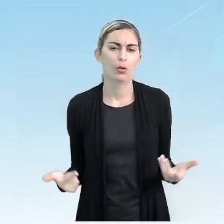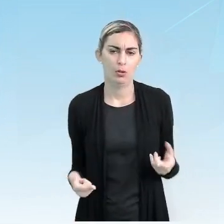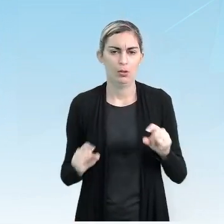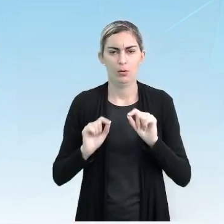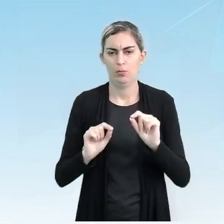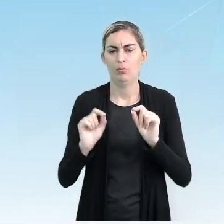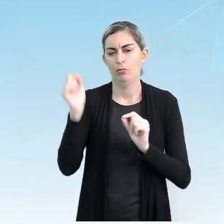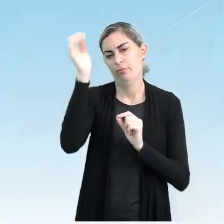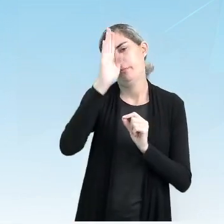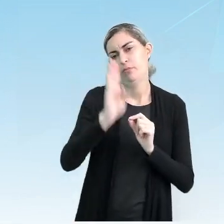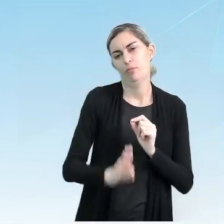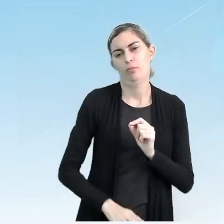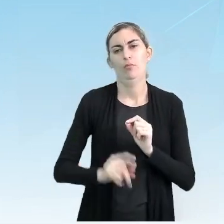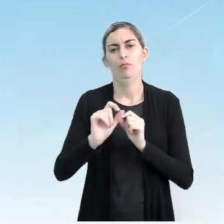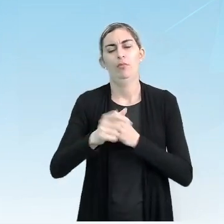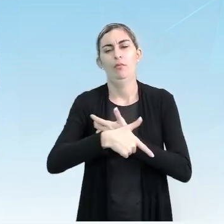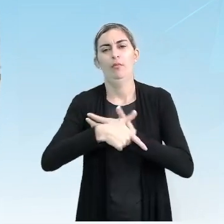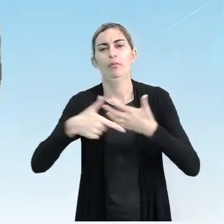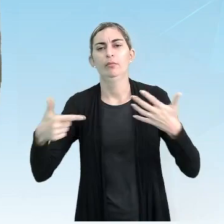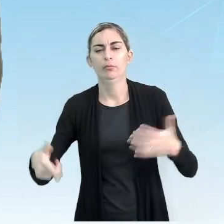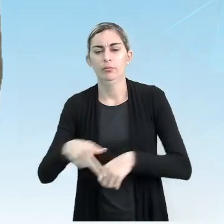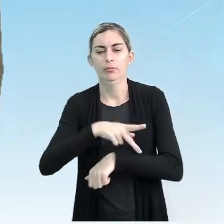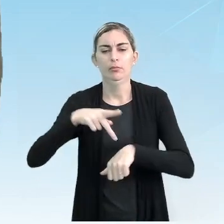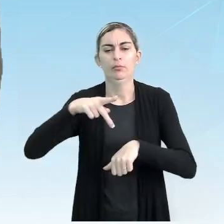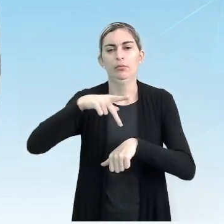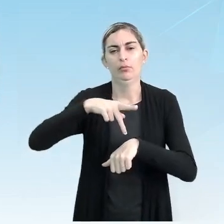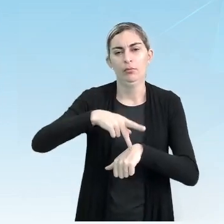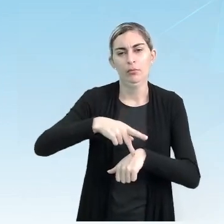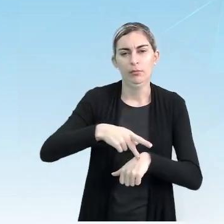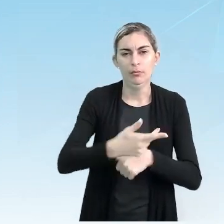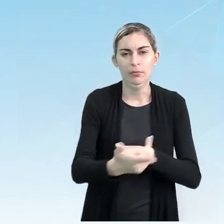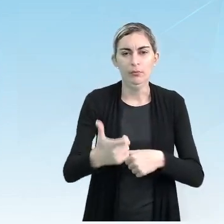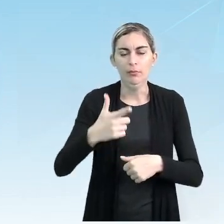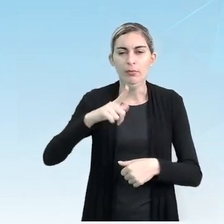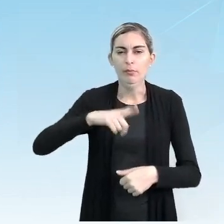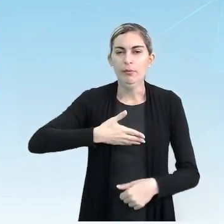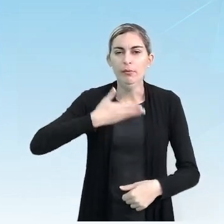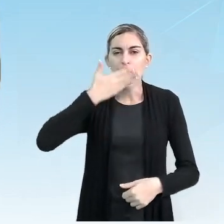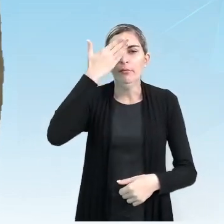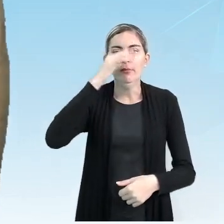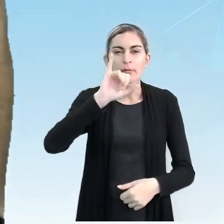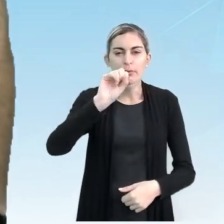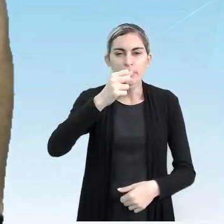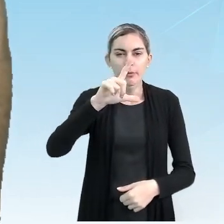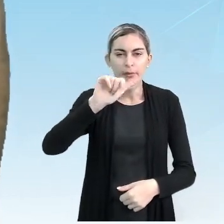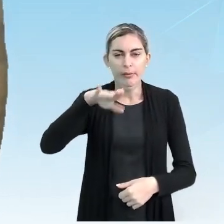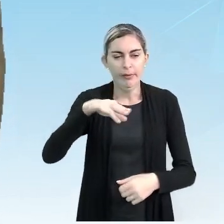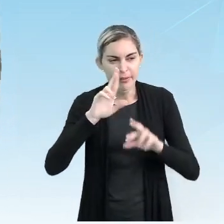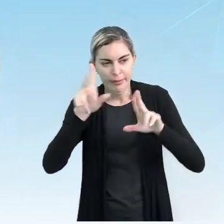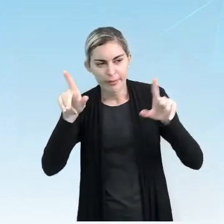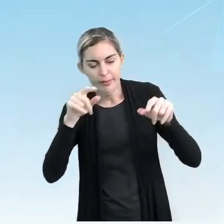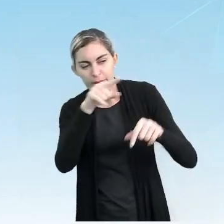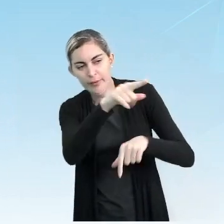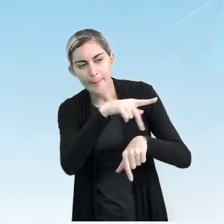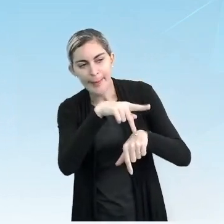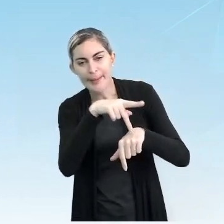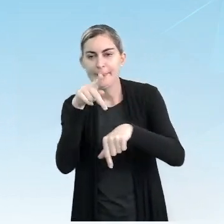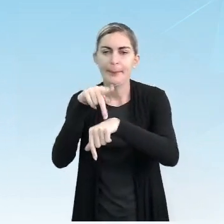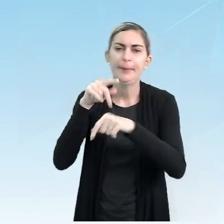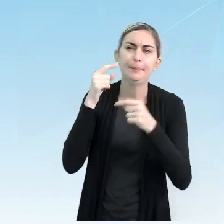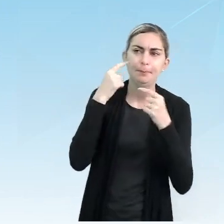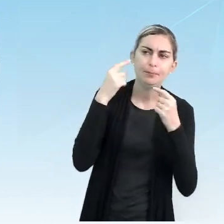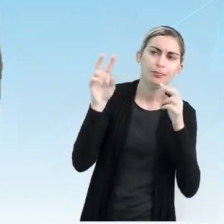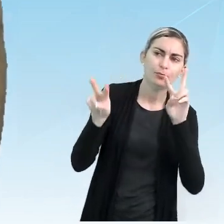no Brasil? O que é moral em um país predominantemente islâmico? Observar as diferenças. Pronto, não precisa nem